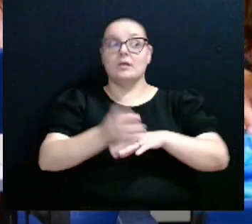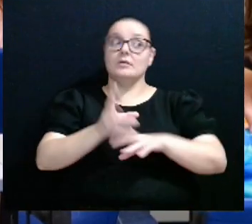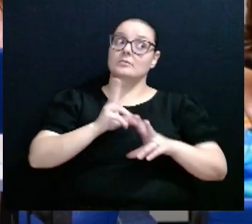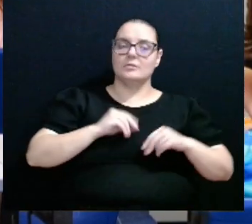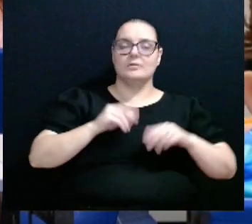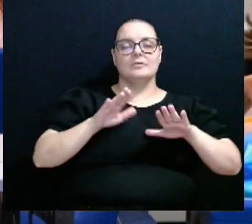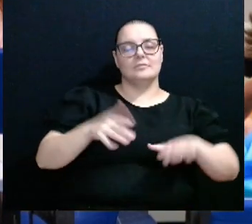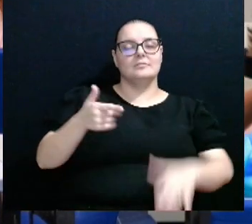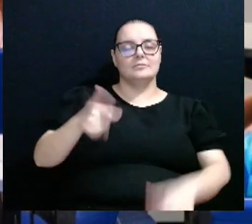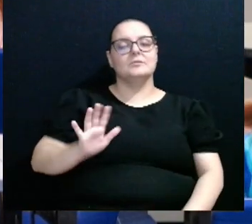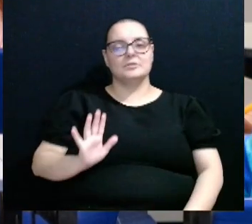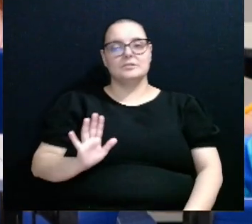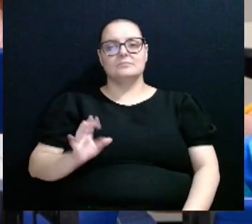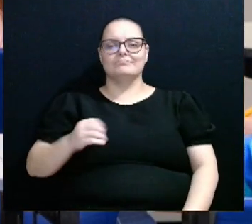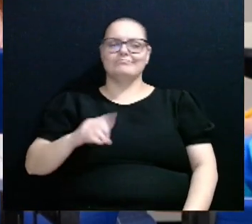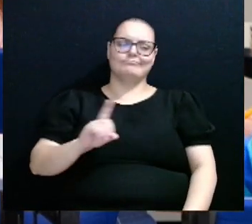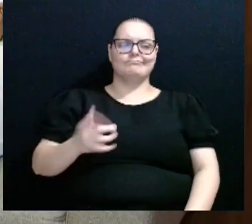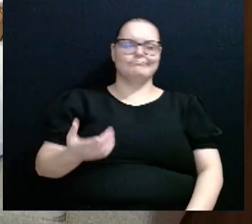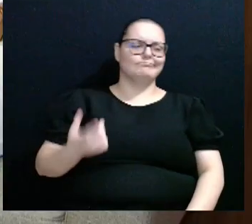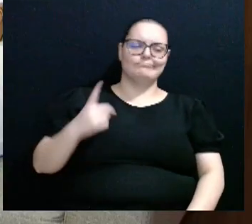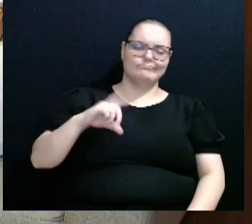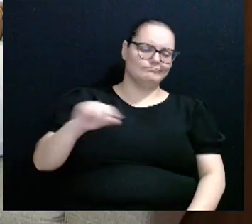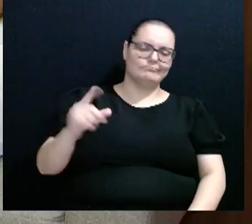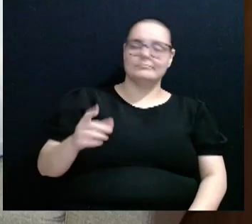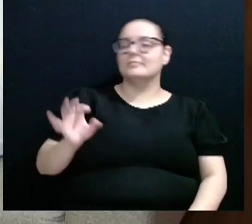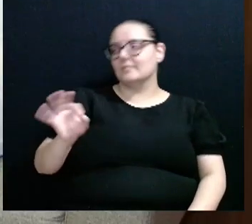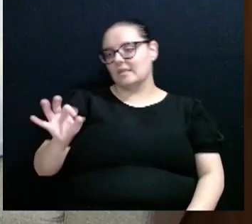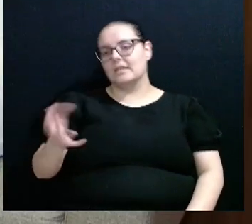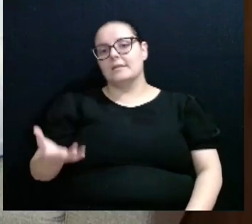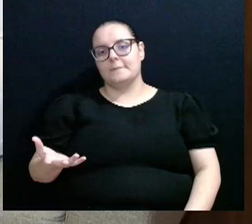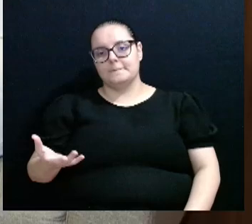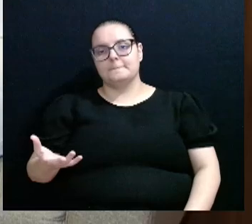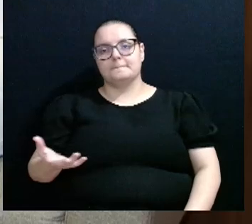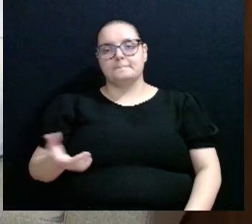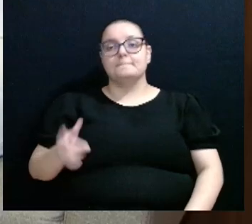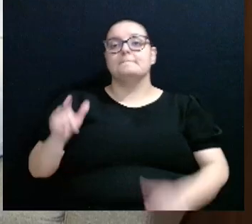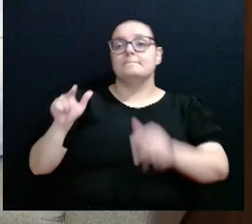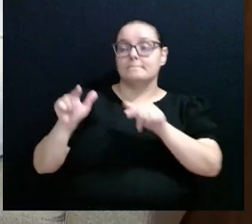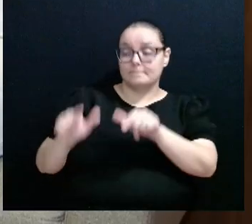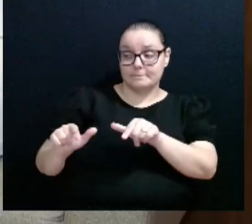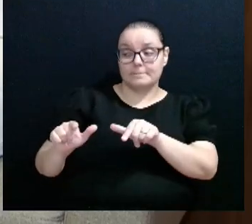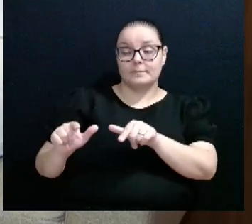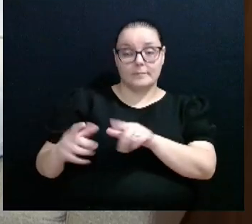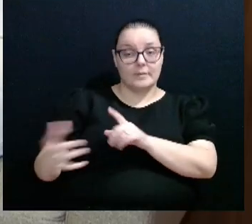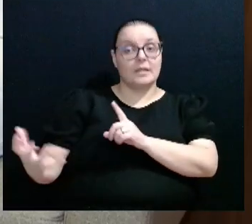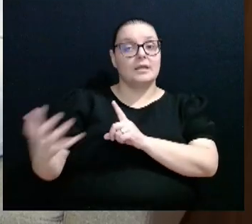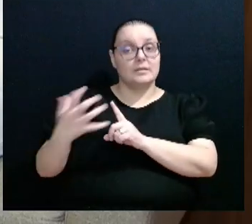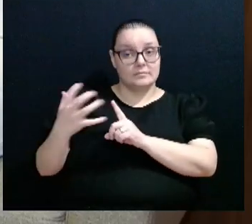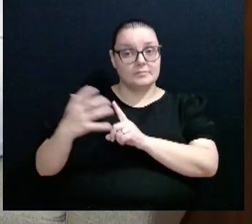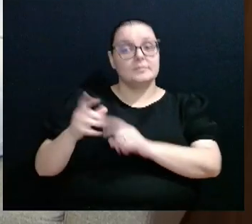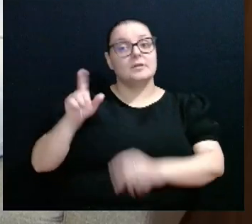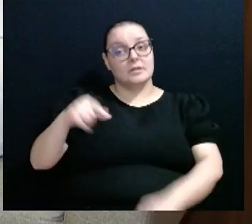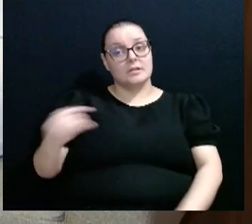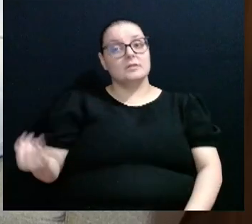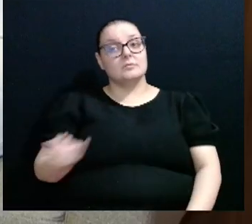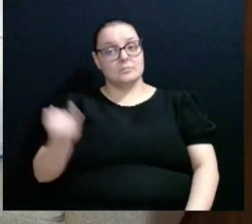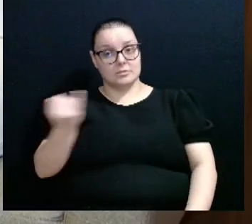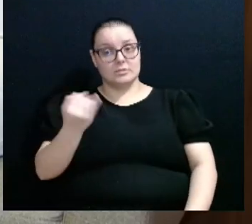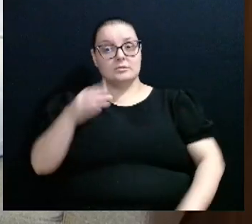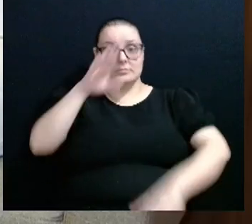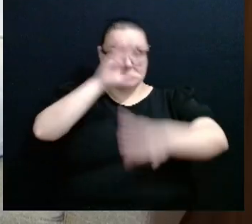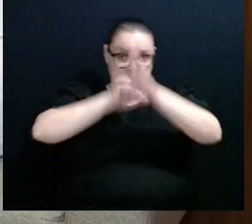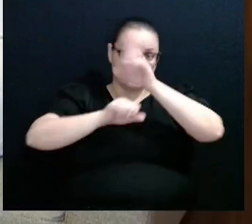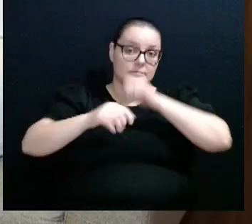ficar. Se não, não. Então é exatamente isso. Então o ambiente ele é um fator importantíssimo para o aprendizado.